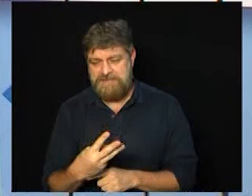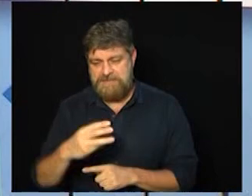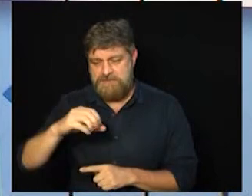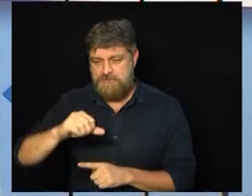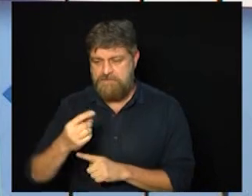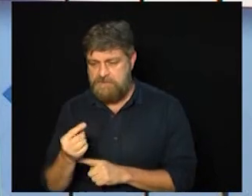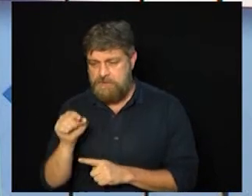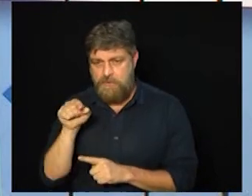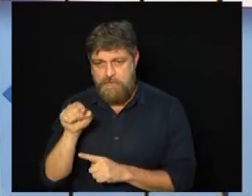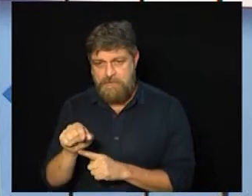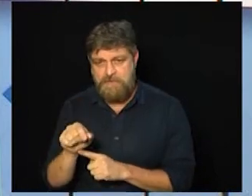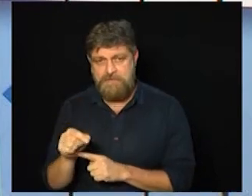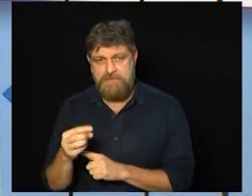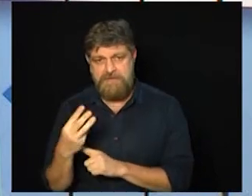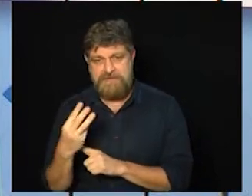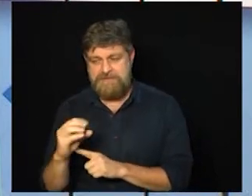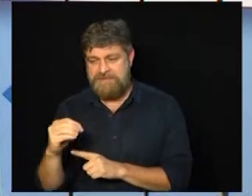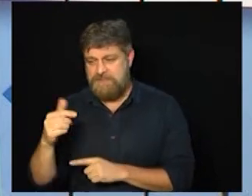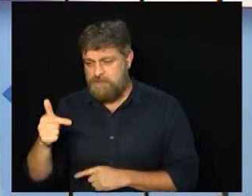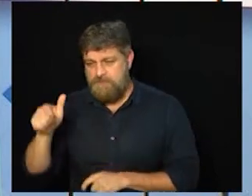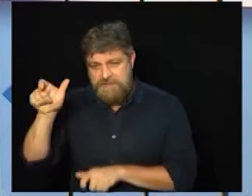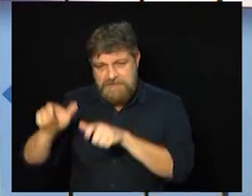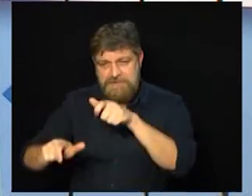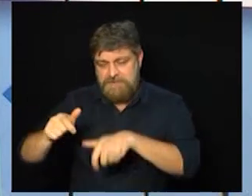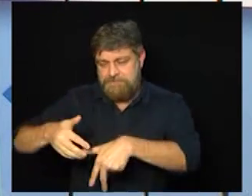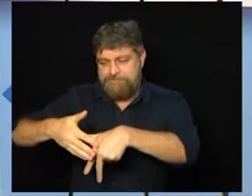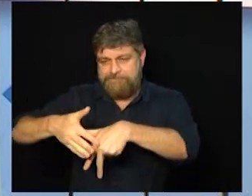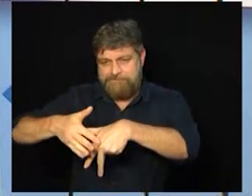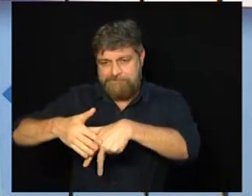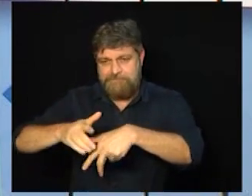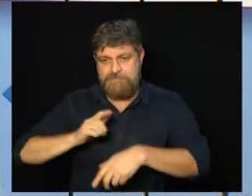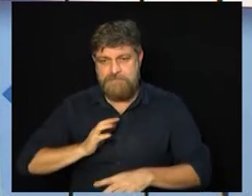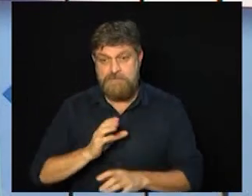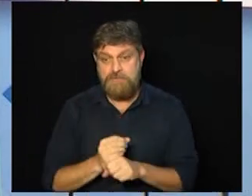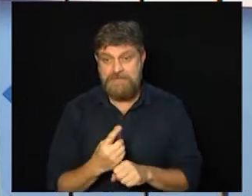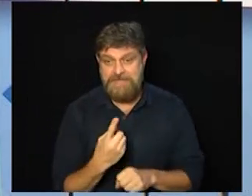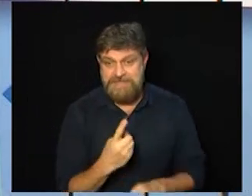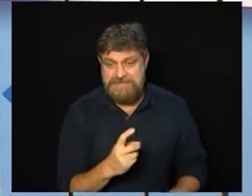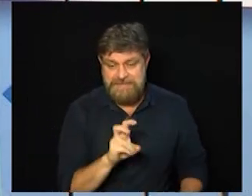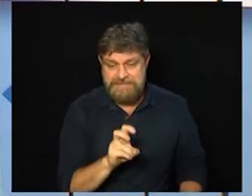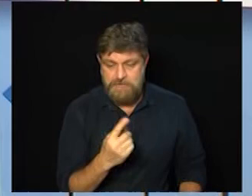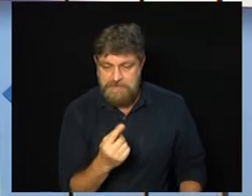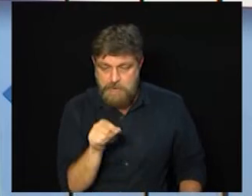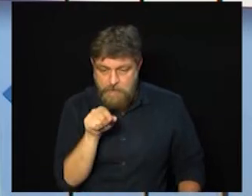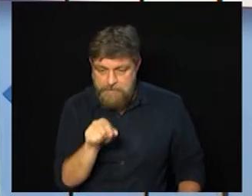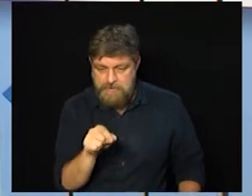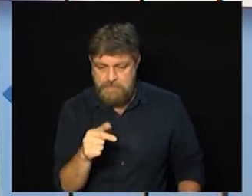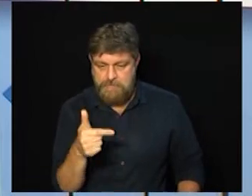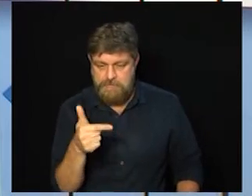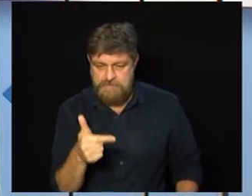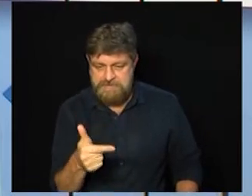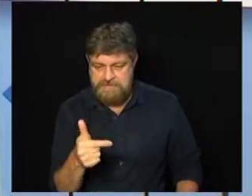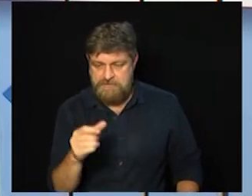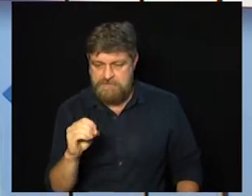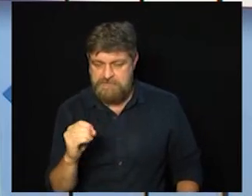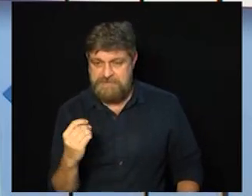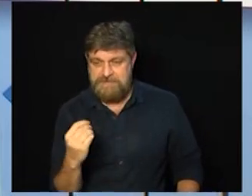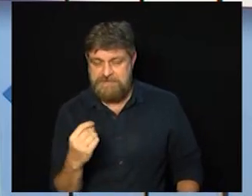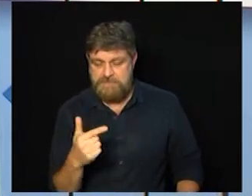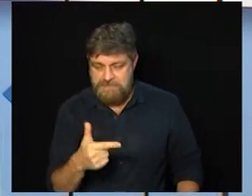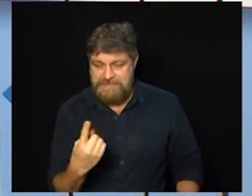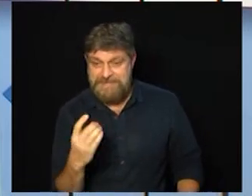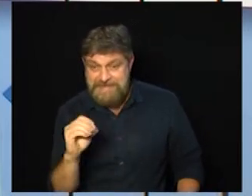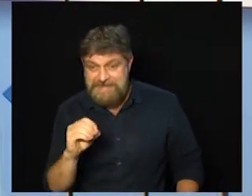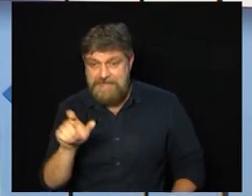391 1302 casos da doença com 151000 210